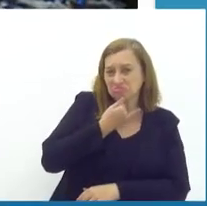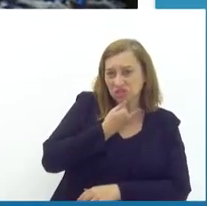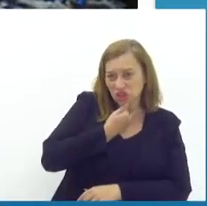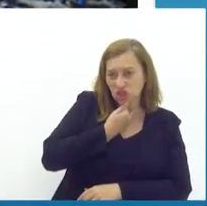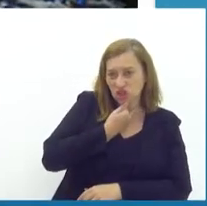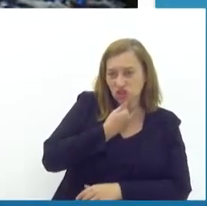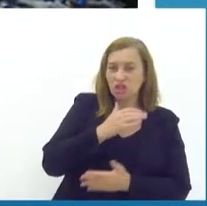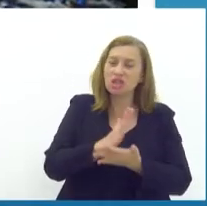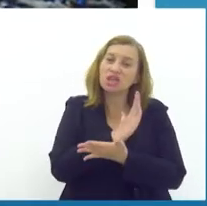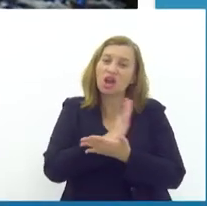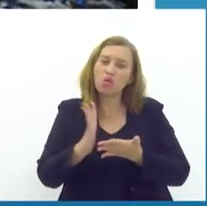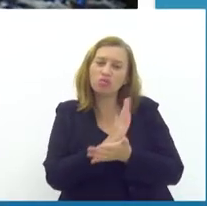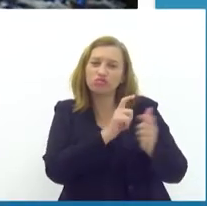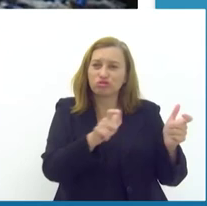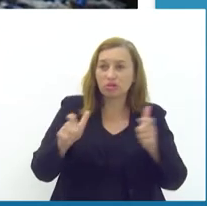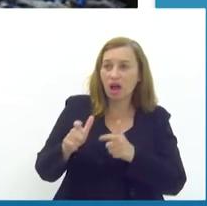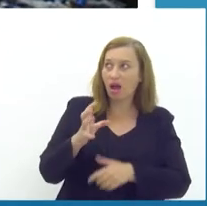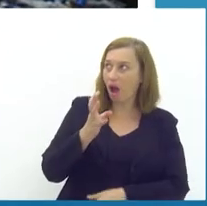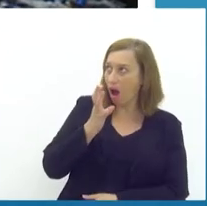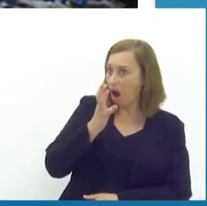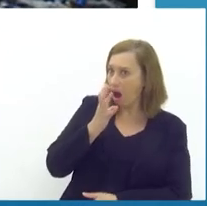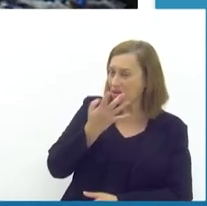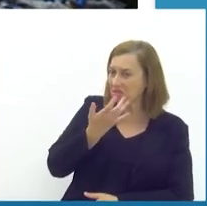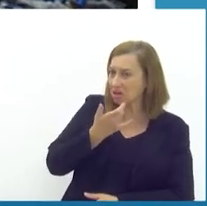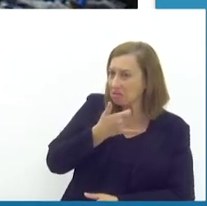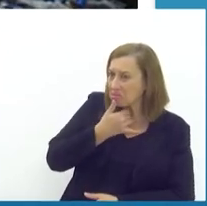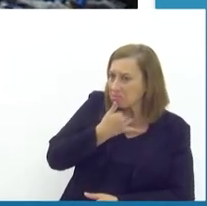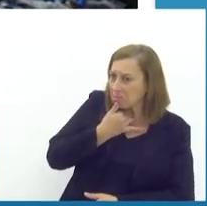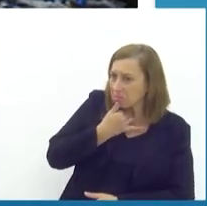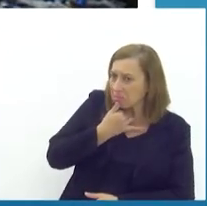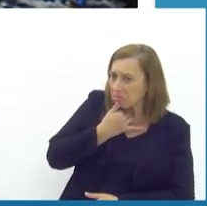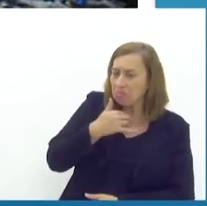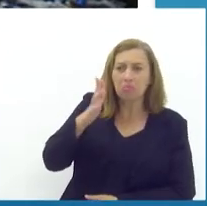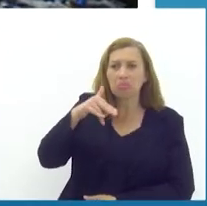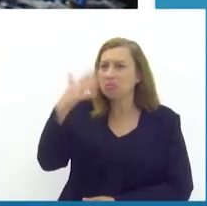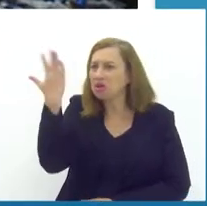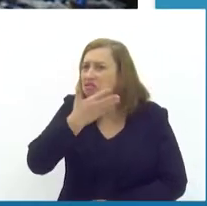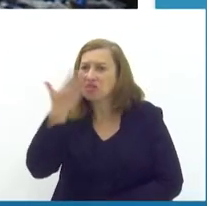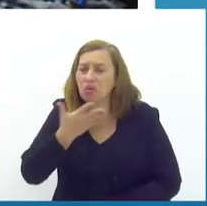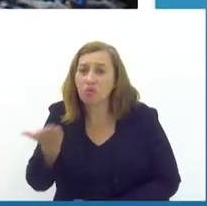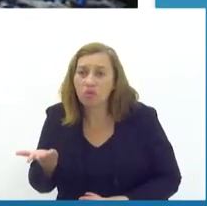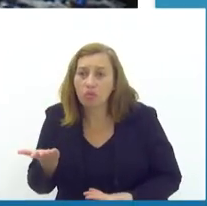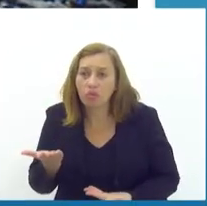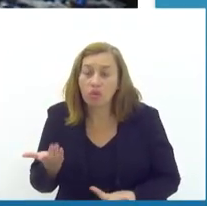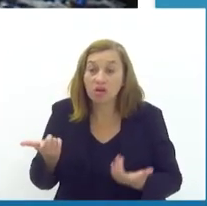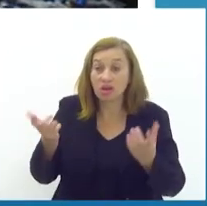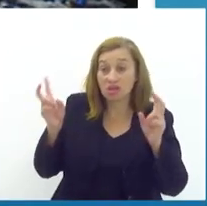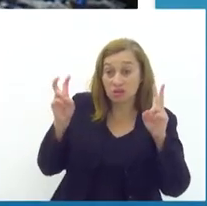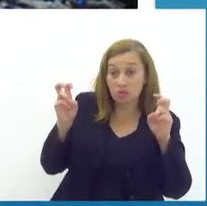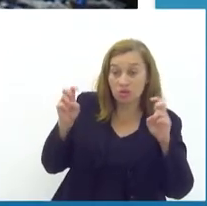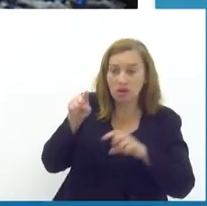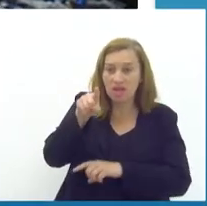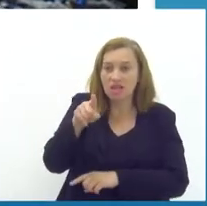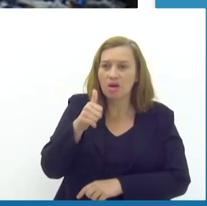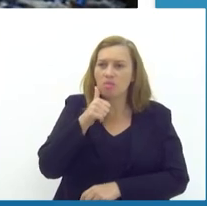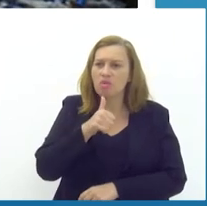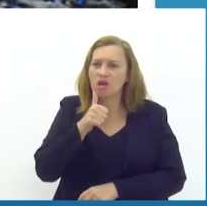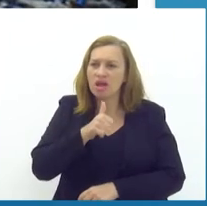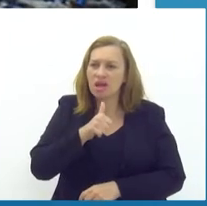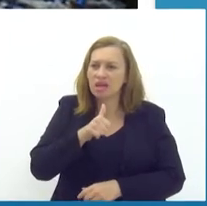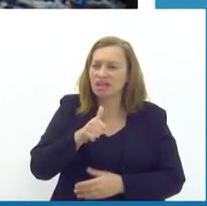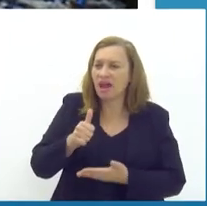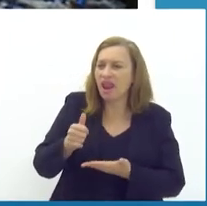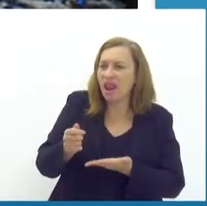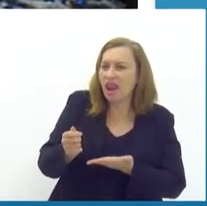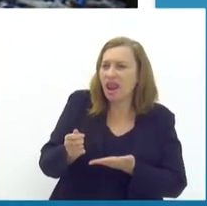locais eu coloco e fica todo mundo abismar tem pessoas que ficam abismadas que nunca viram isso essa senhora que tá levando os utensílios